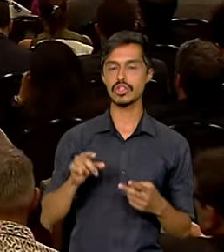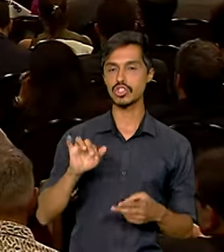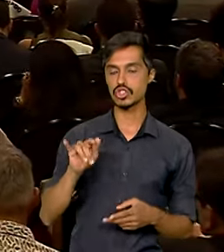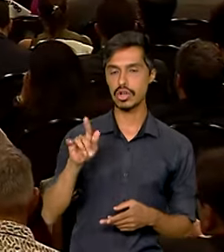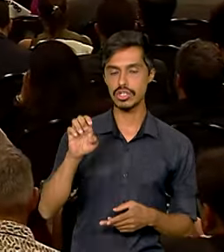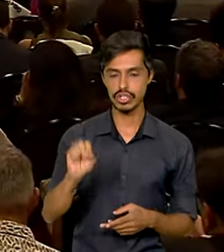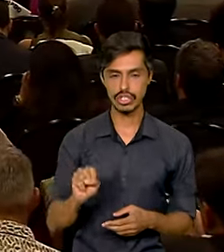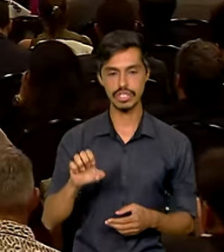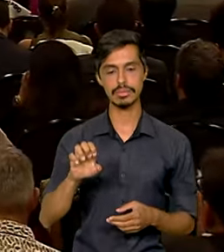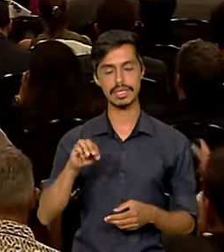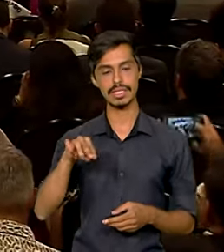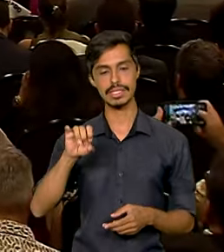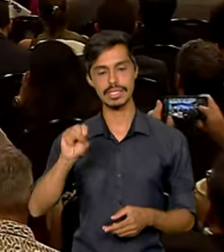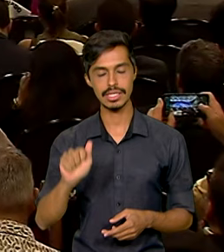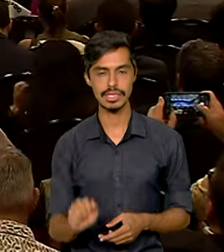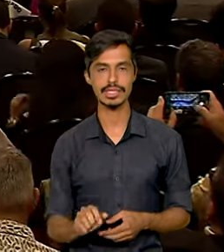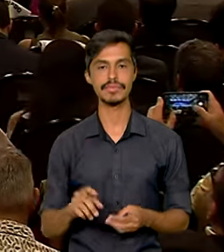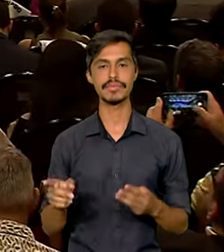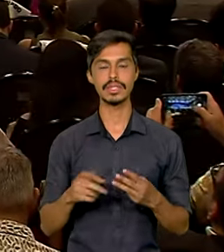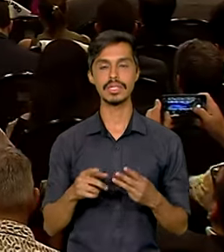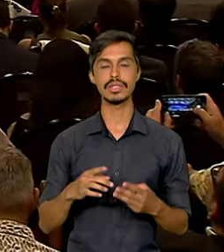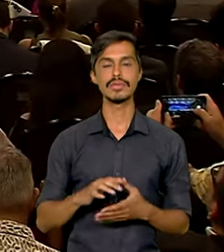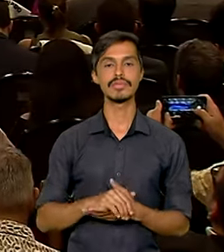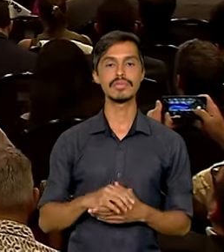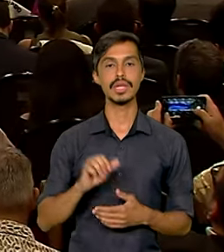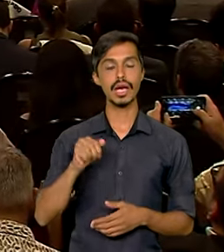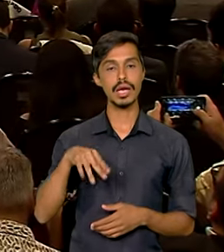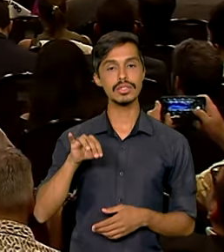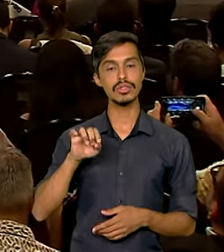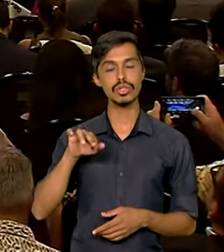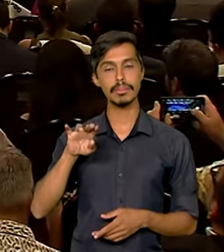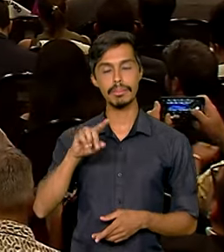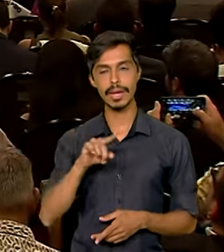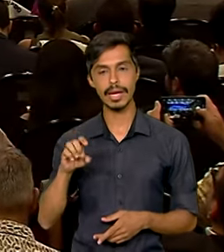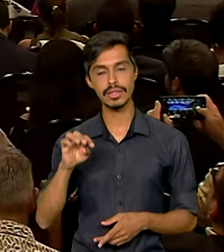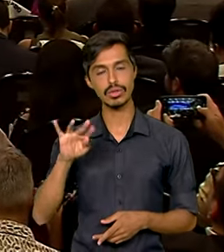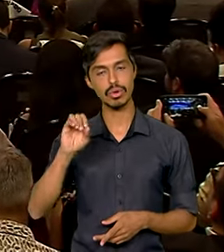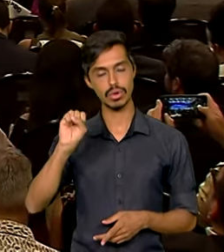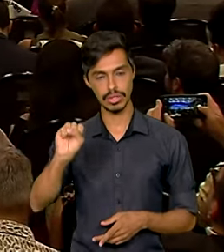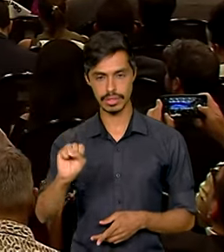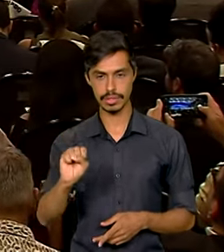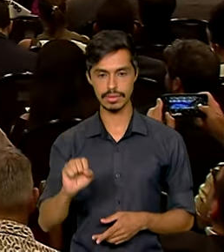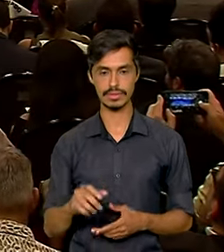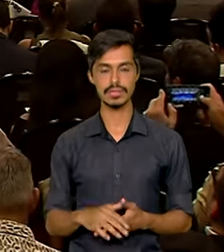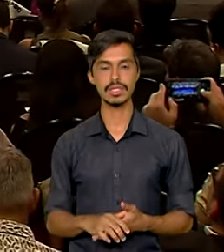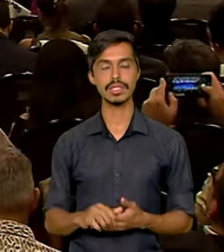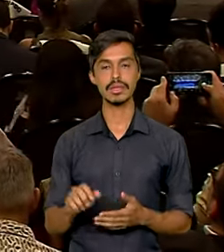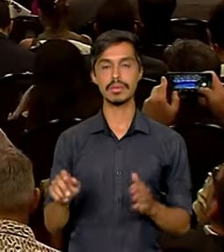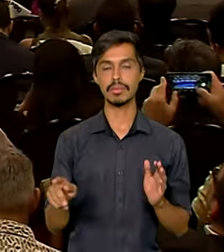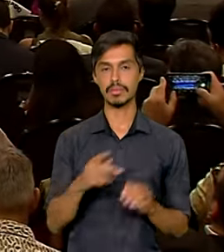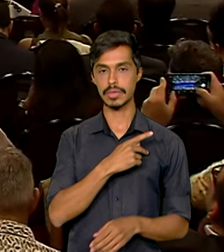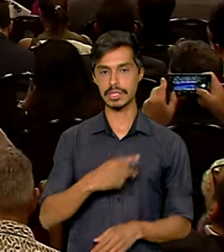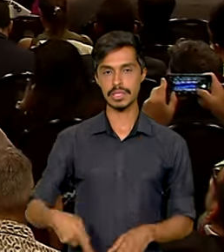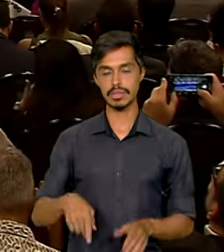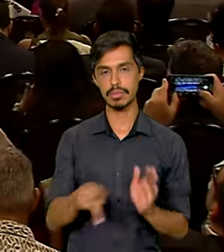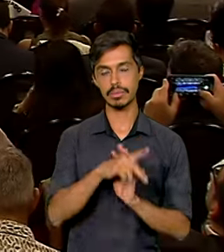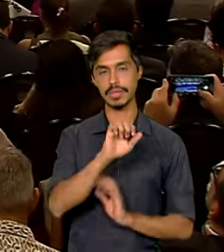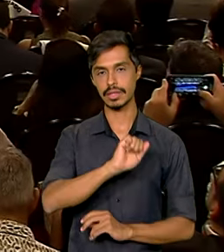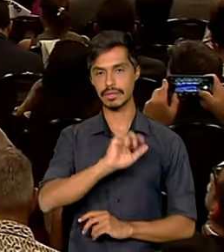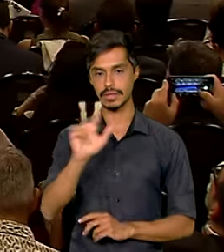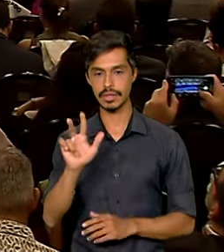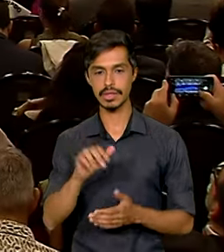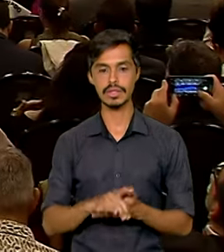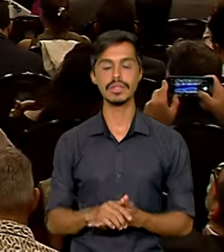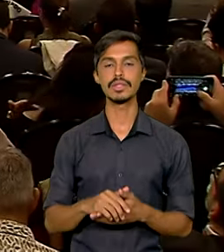Messias, o advogado-geral da União, Antônio Barra Torres, diretor-presidente da Anvisa, Inácio Arruda,